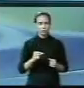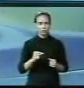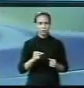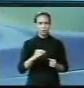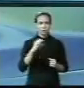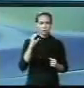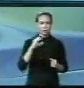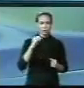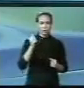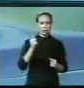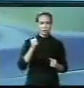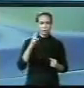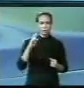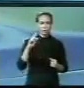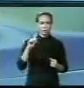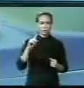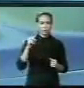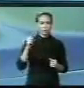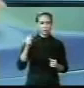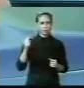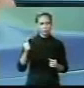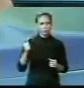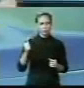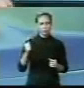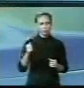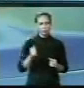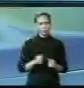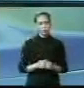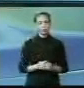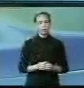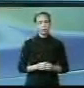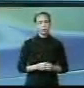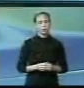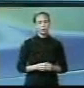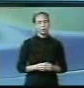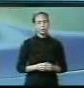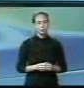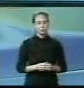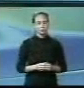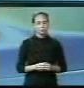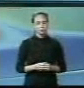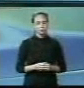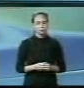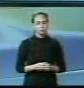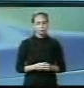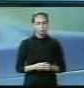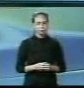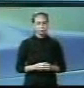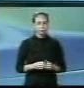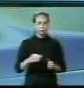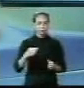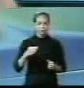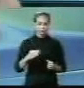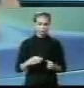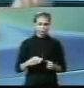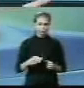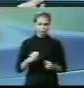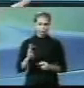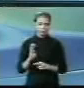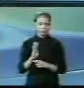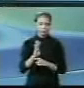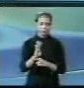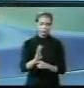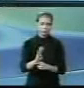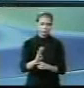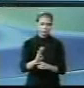de desempenho, por exemplo? A gente tem que avaliar a carga de utilização dos recursos. se um determinado recurso está sendo usado a 100% da